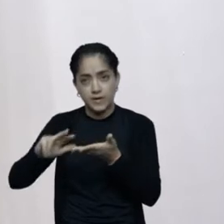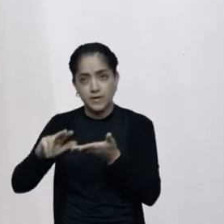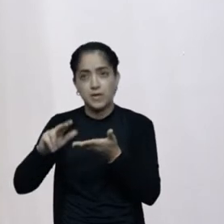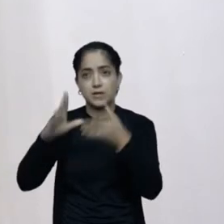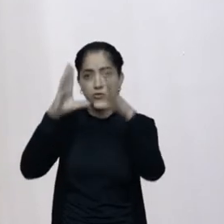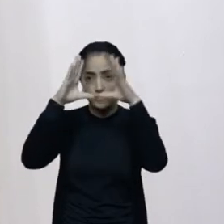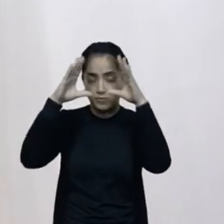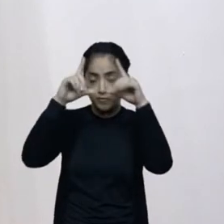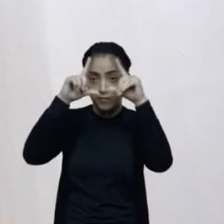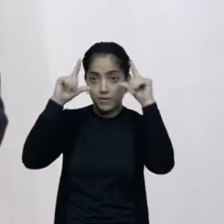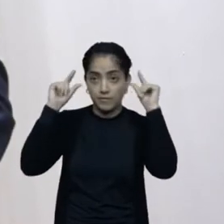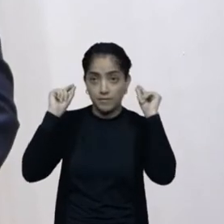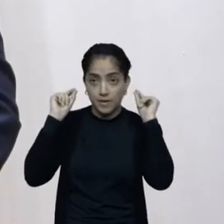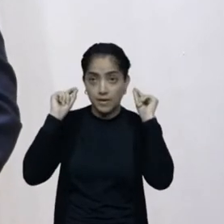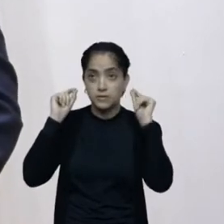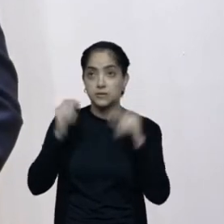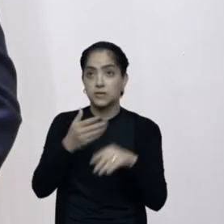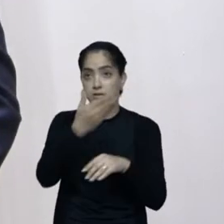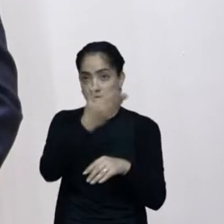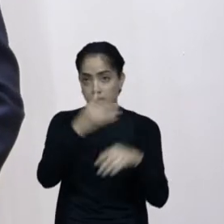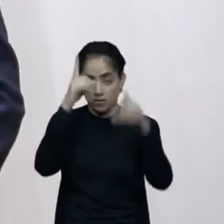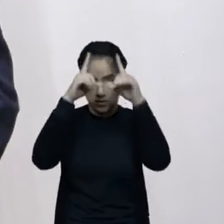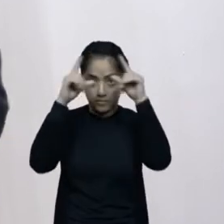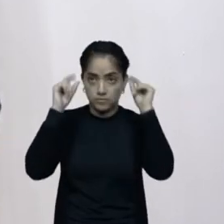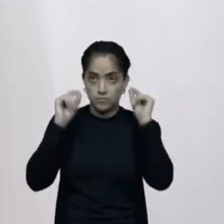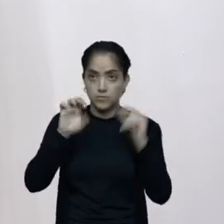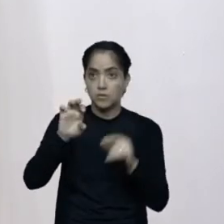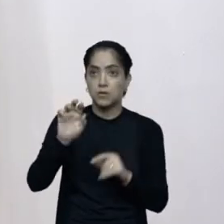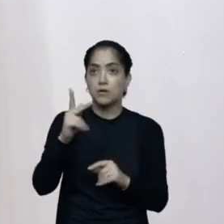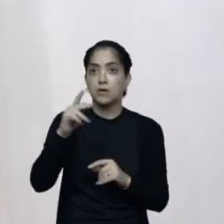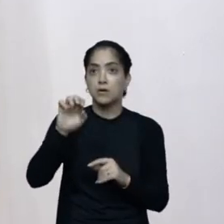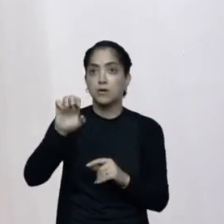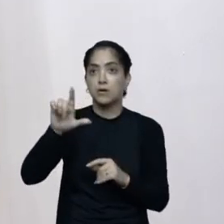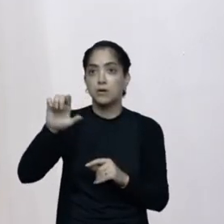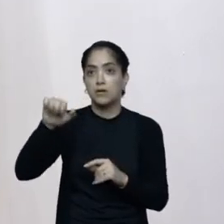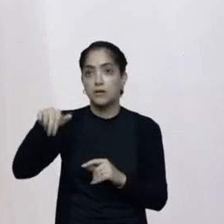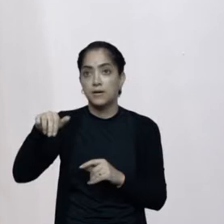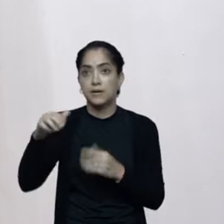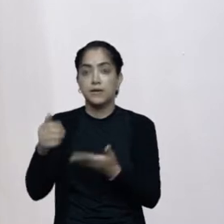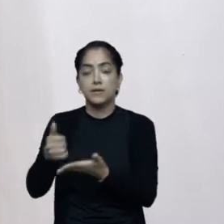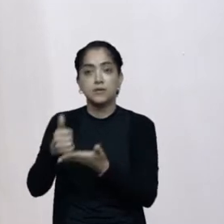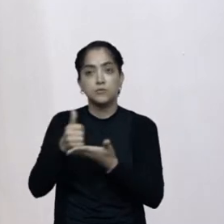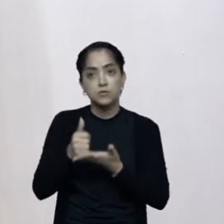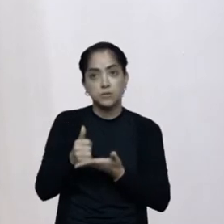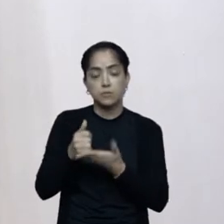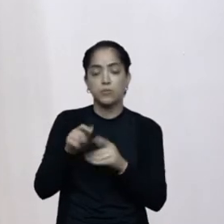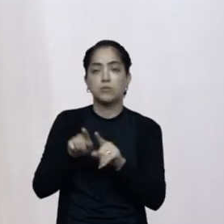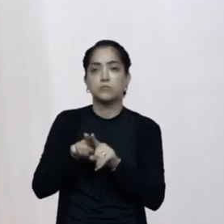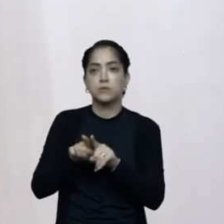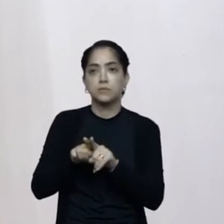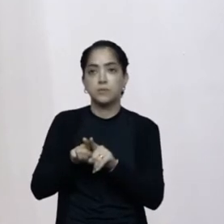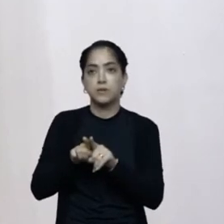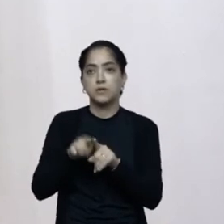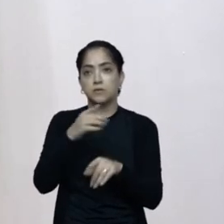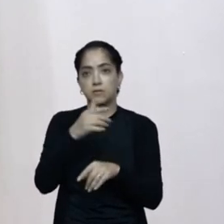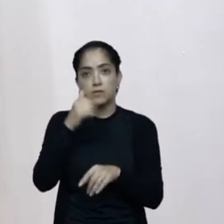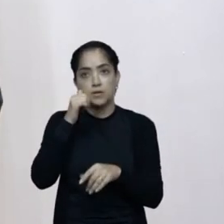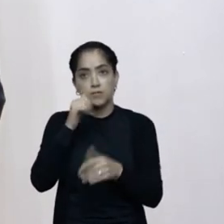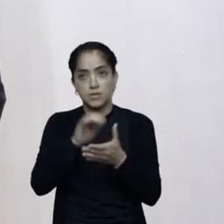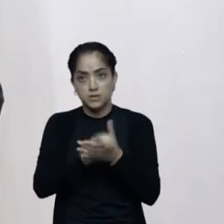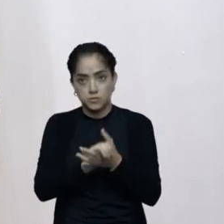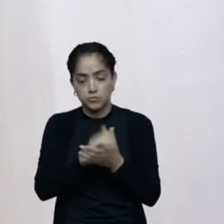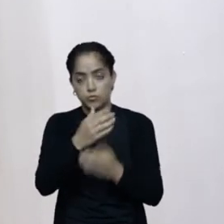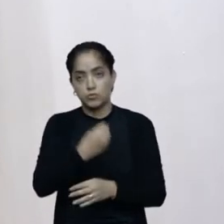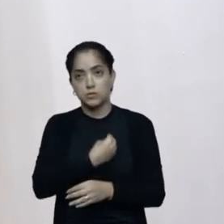enfermagem. Aqui nós temos a nossa enfermeira Ellen, que nos apoia em todos os sentidos. Minha esposa aqui também